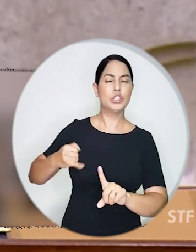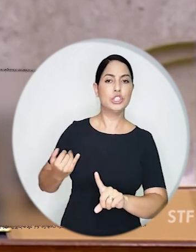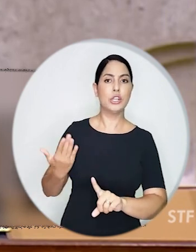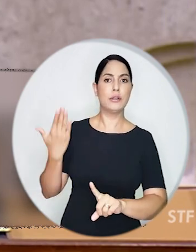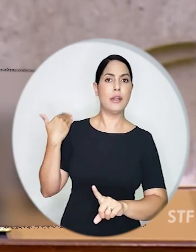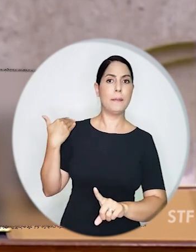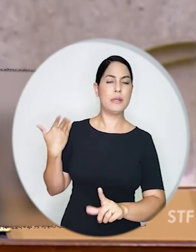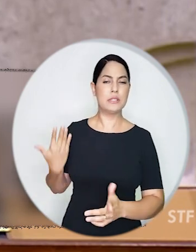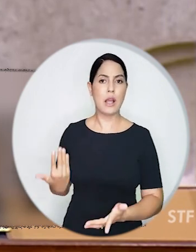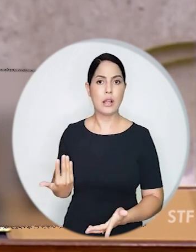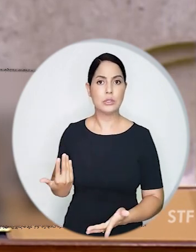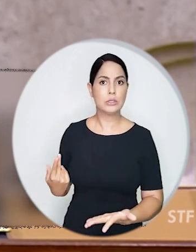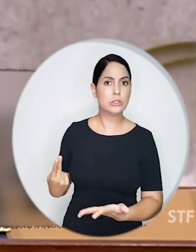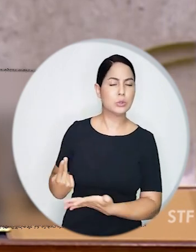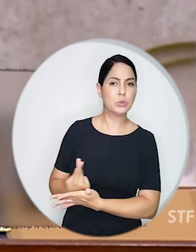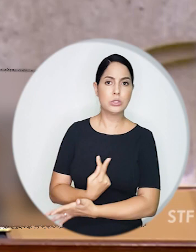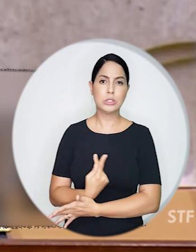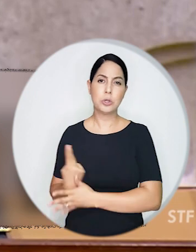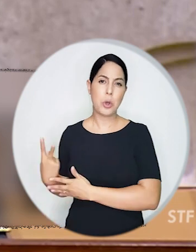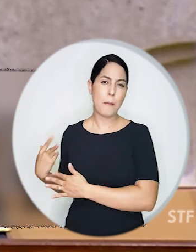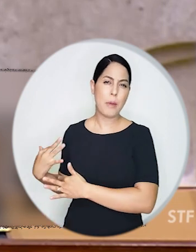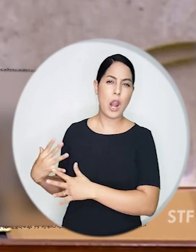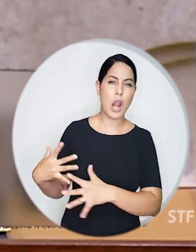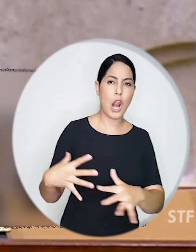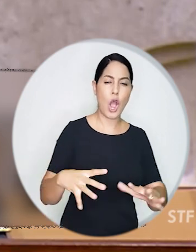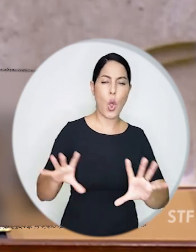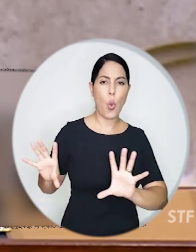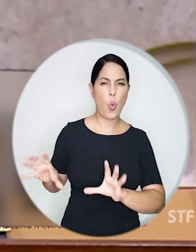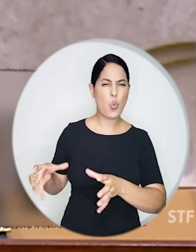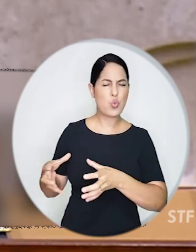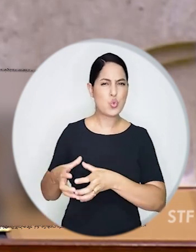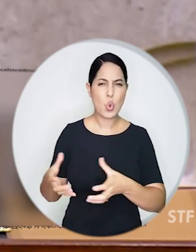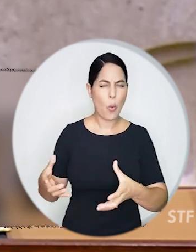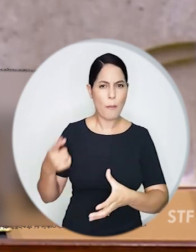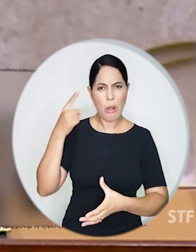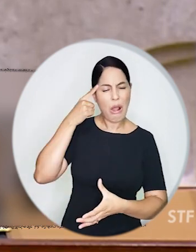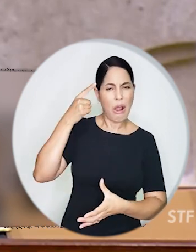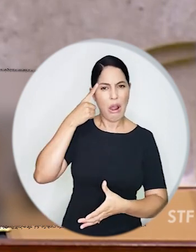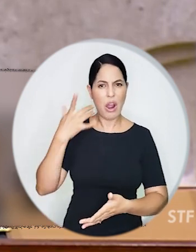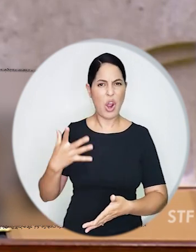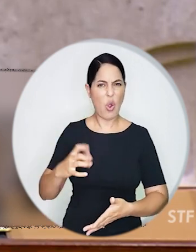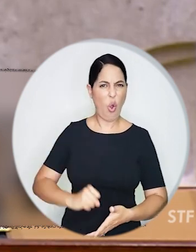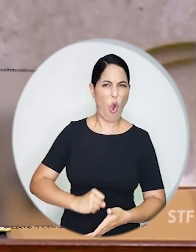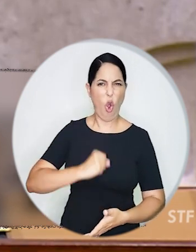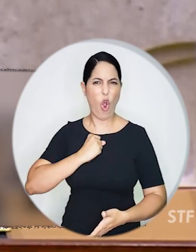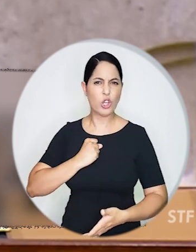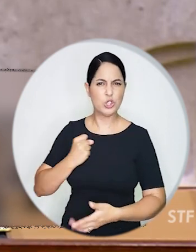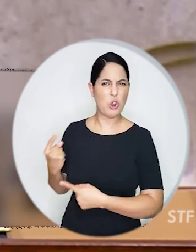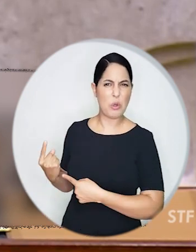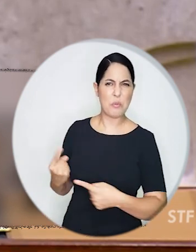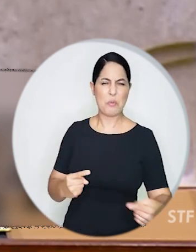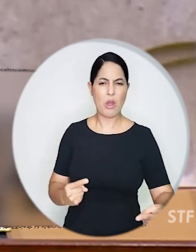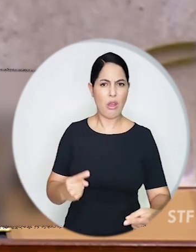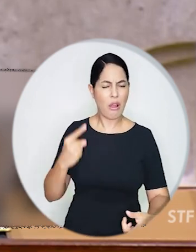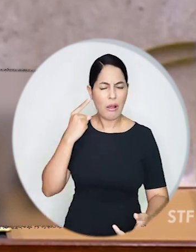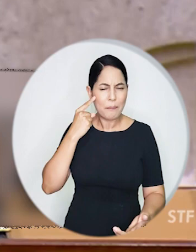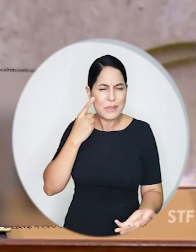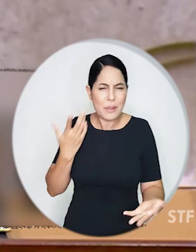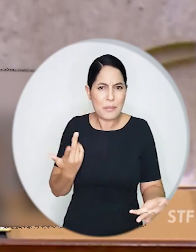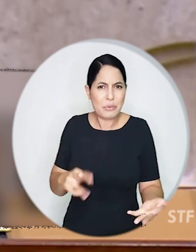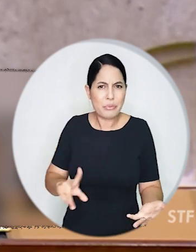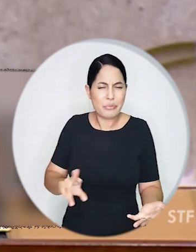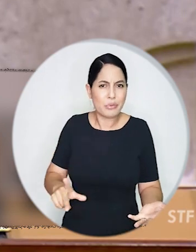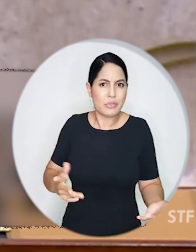8 de janeiro último, por uma turba insana, movida pelo ódio e pela